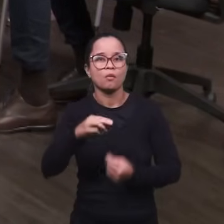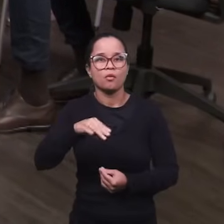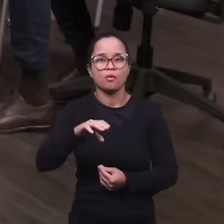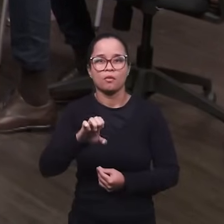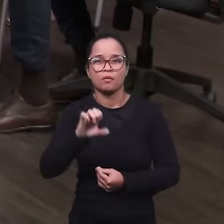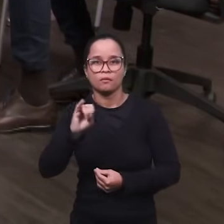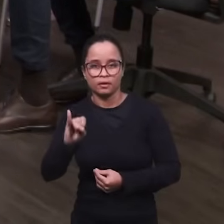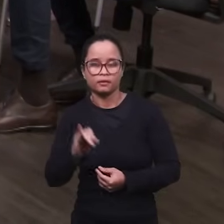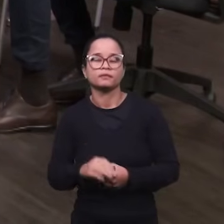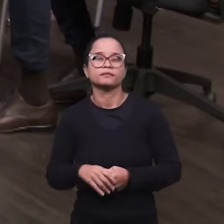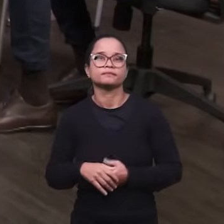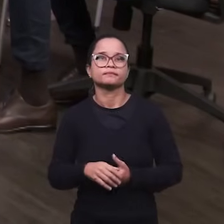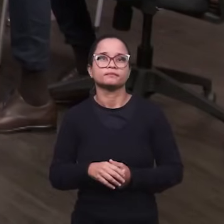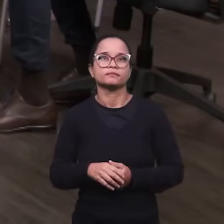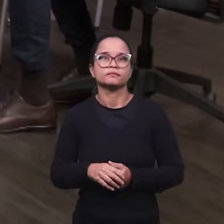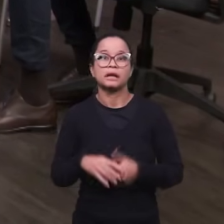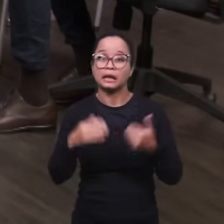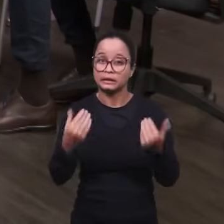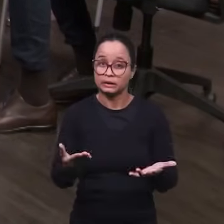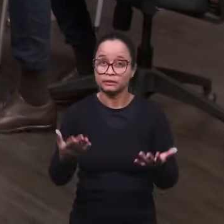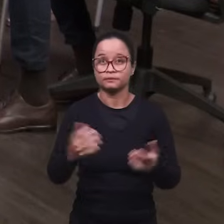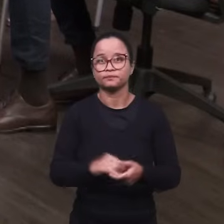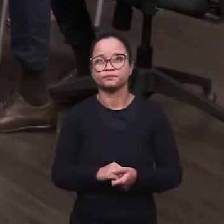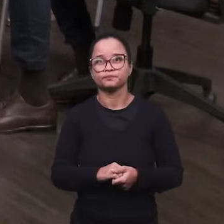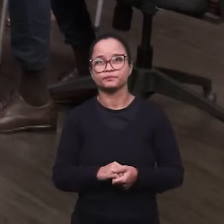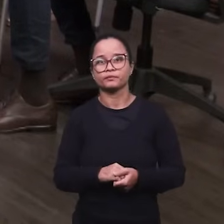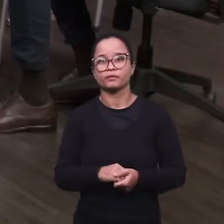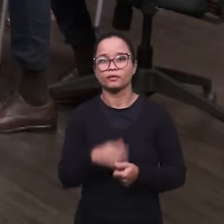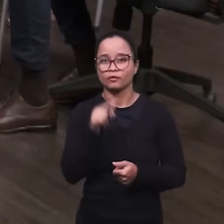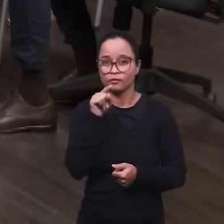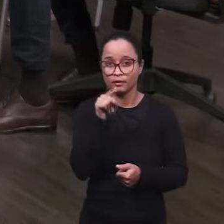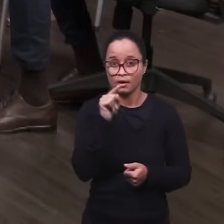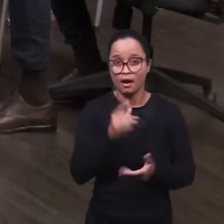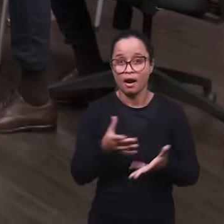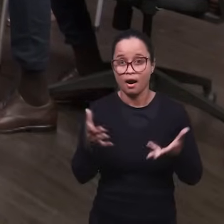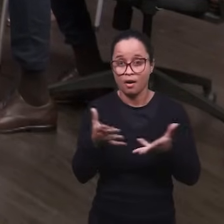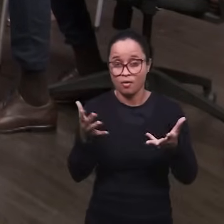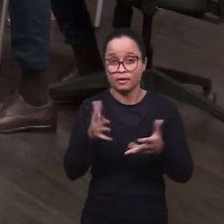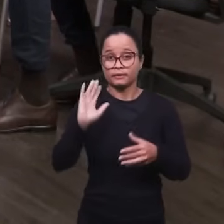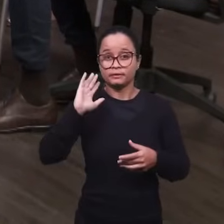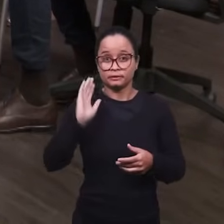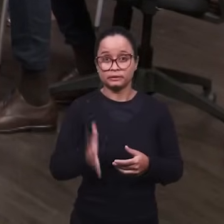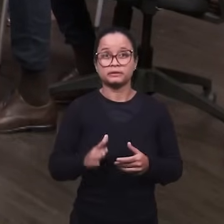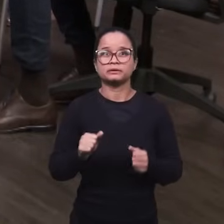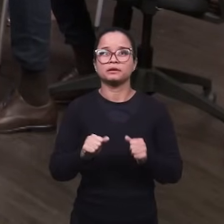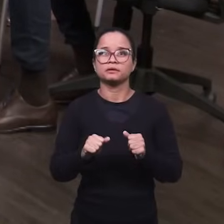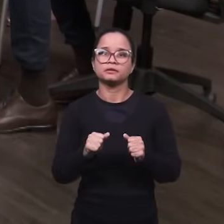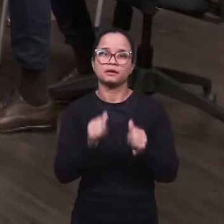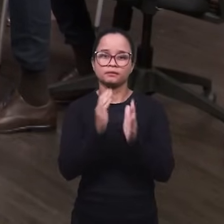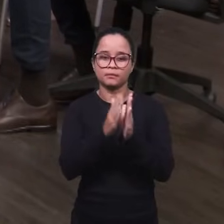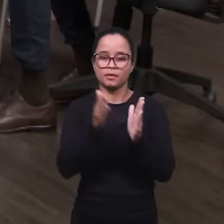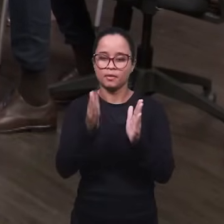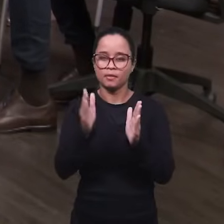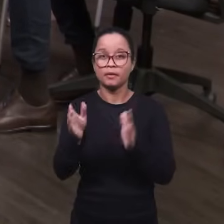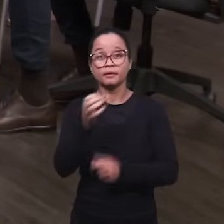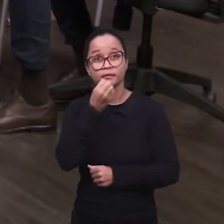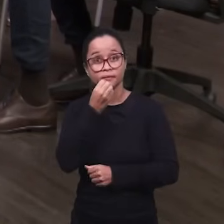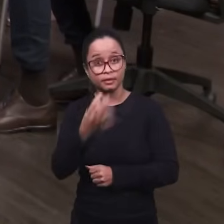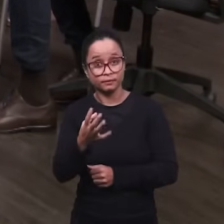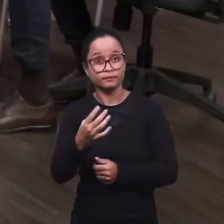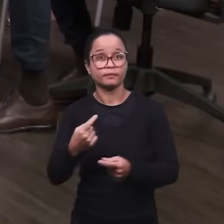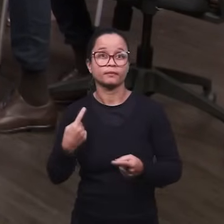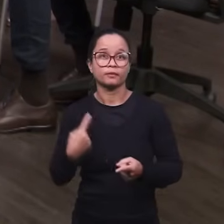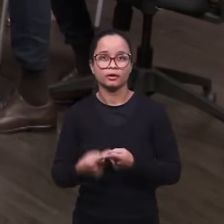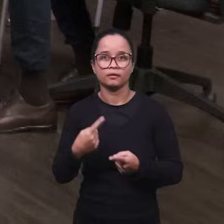MEI. Ótimo. Pois é, então, nesse caso, no seu caso, você já está fazendo passo a passo. Você já começou bem,